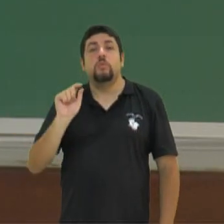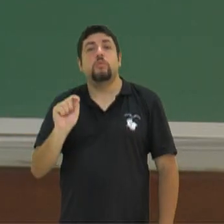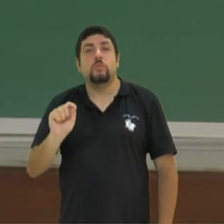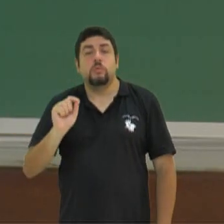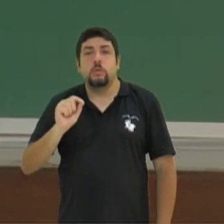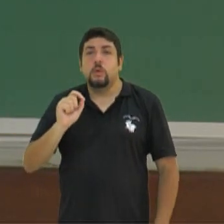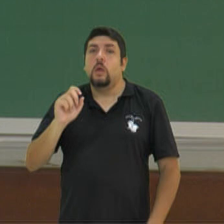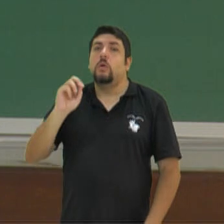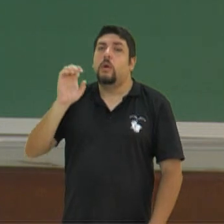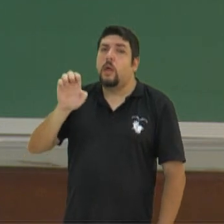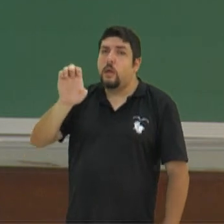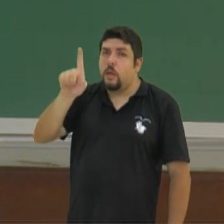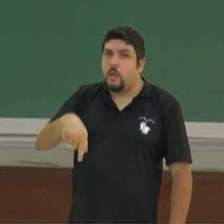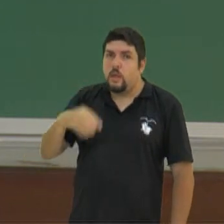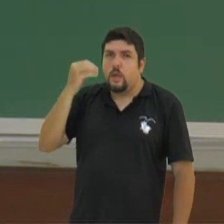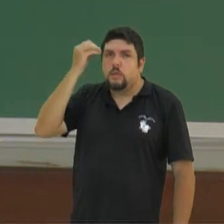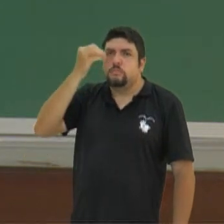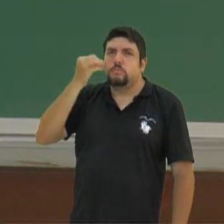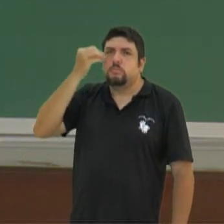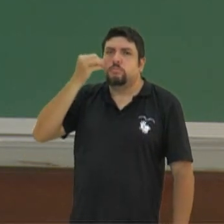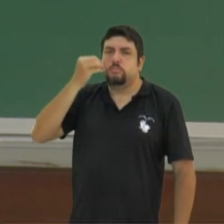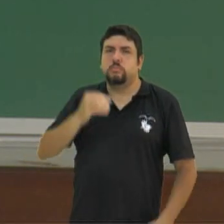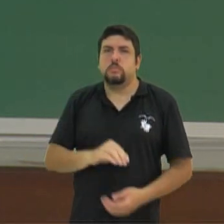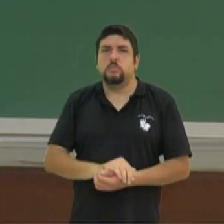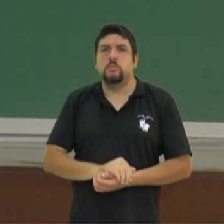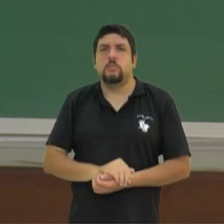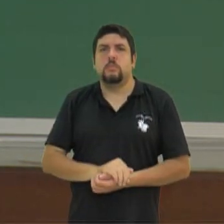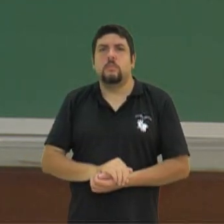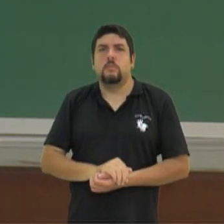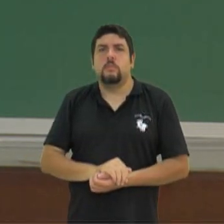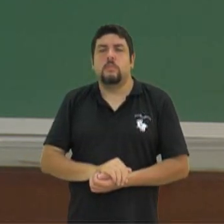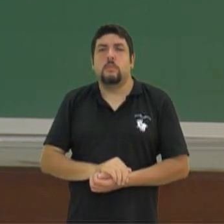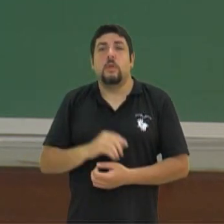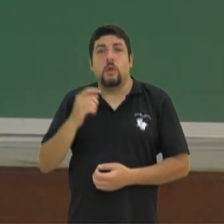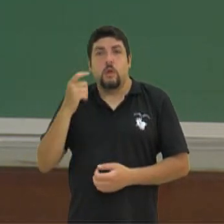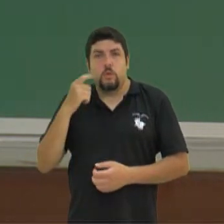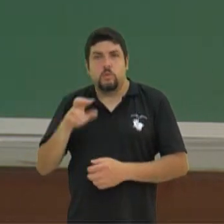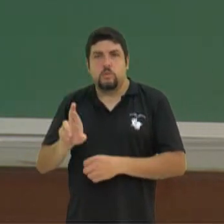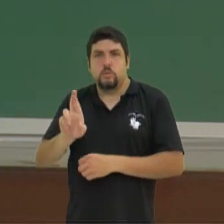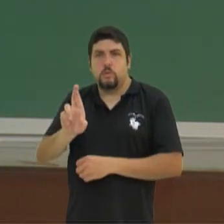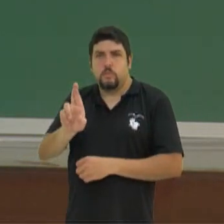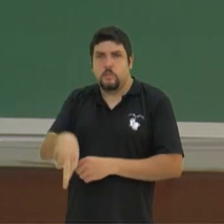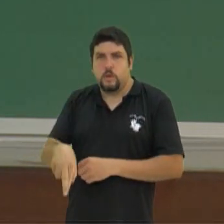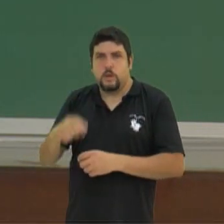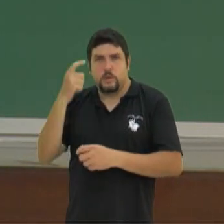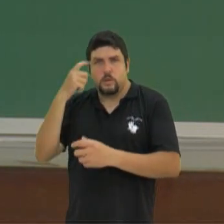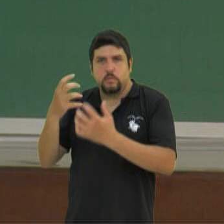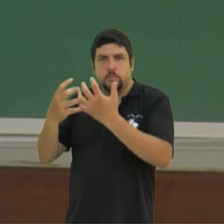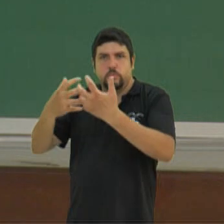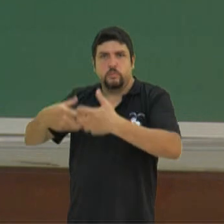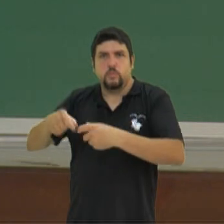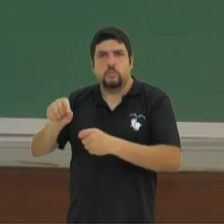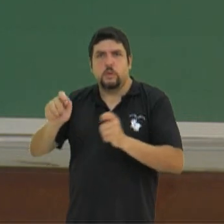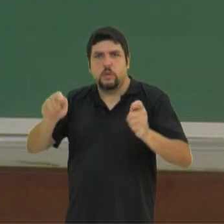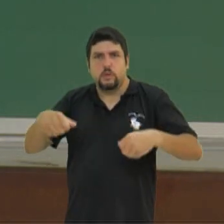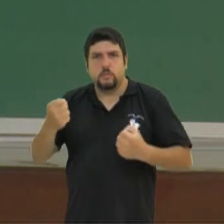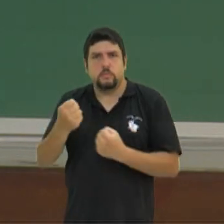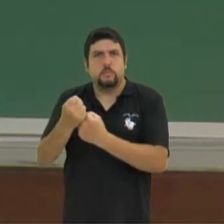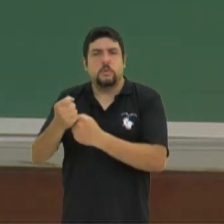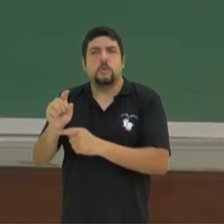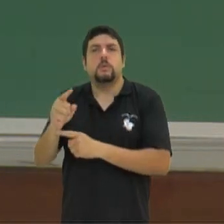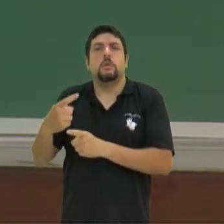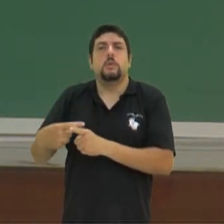alcançar um conhecimento, né? E o racionalismo também dá para a gente defender. Por quê? Porque o ser humano ele tem essa capacidade